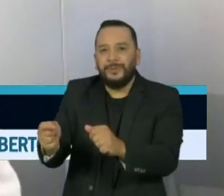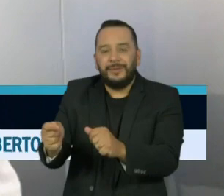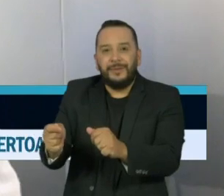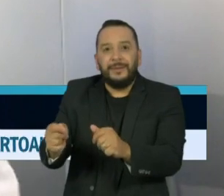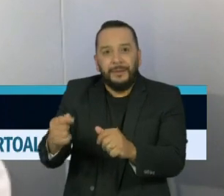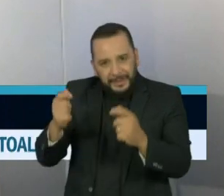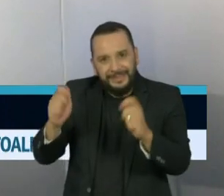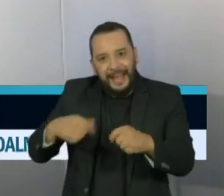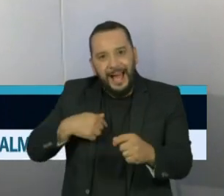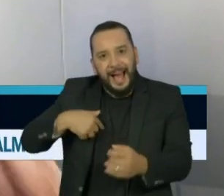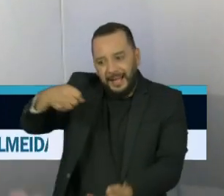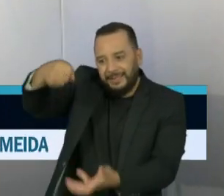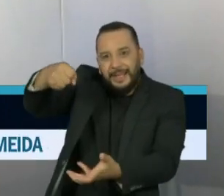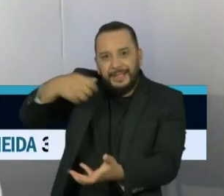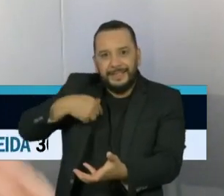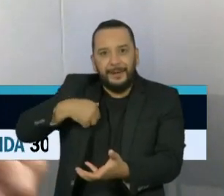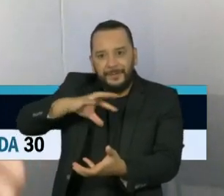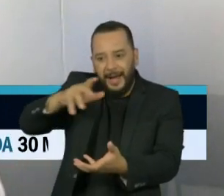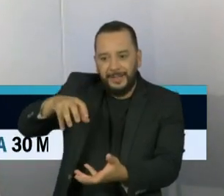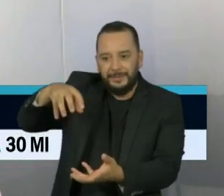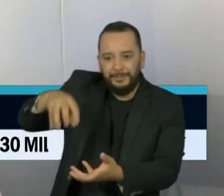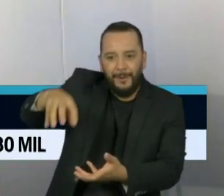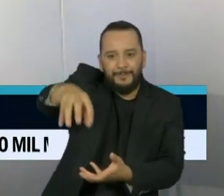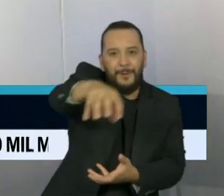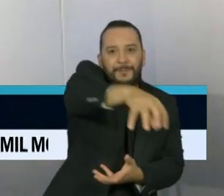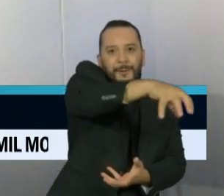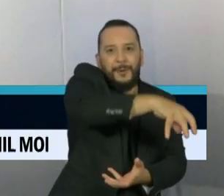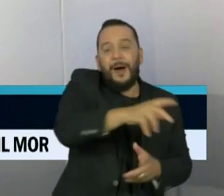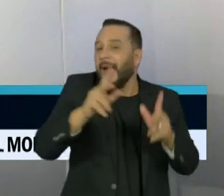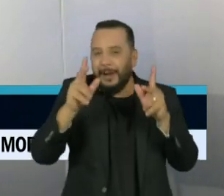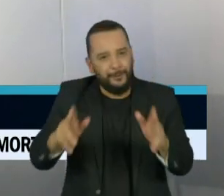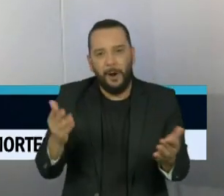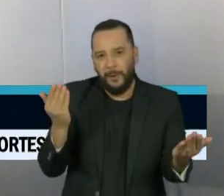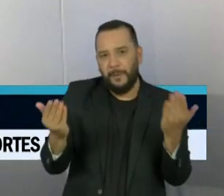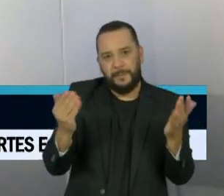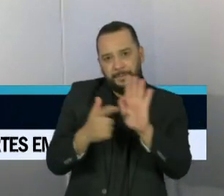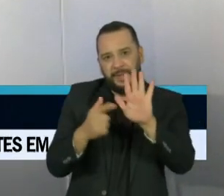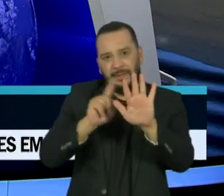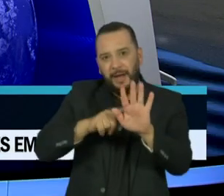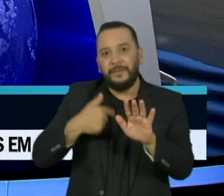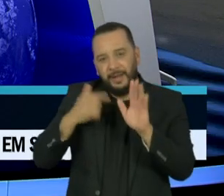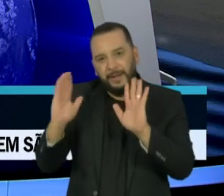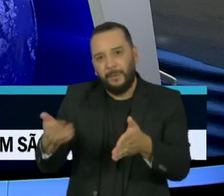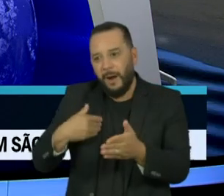importante você ter uma parte do seu patrimônio em renda fixa e outra parte em renda variável.